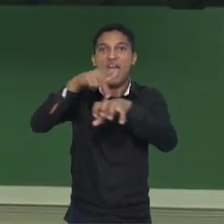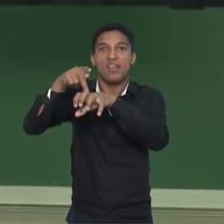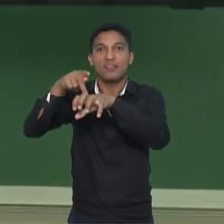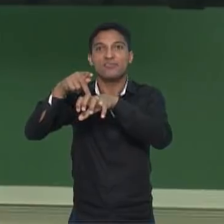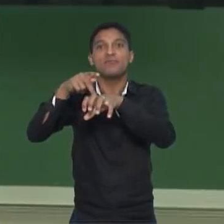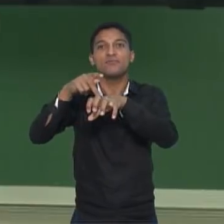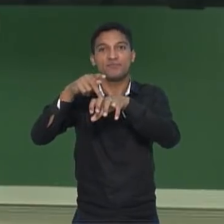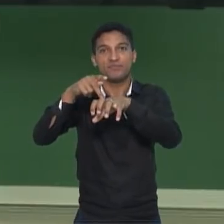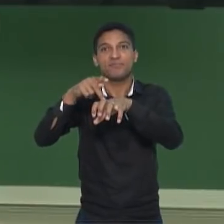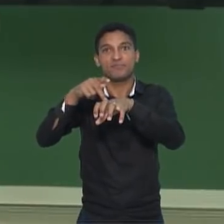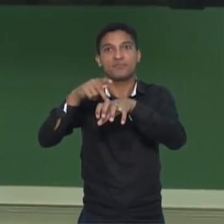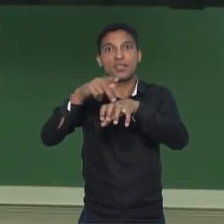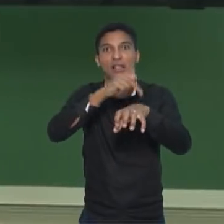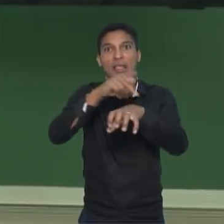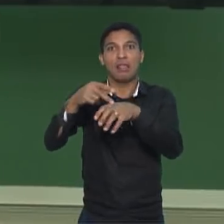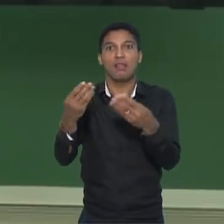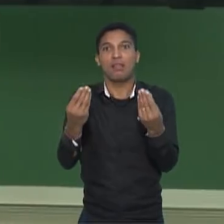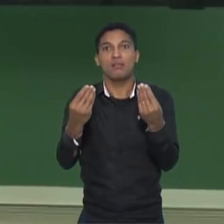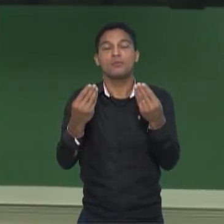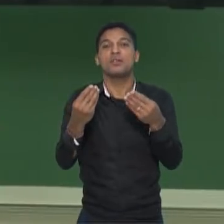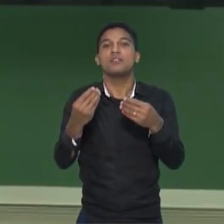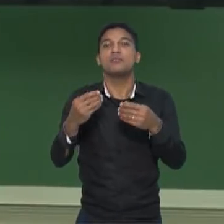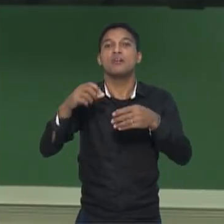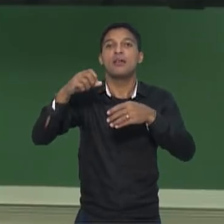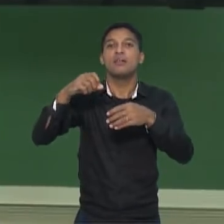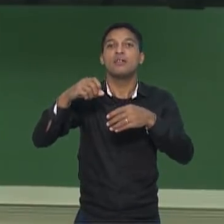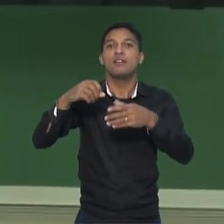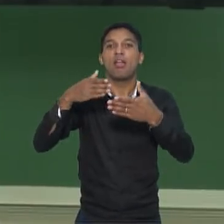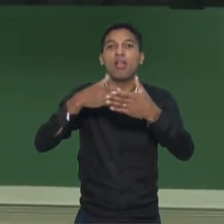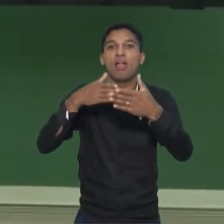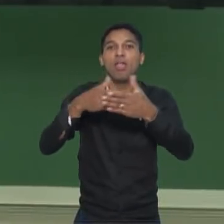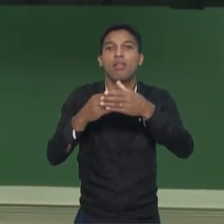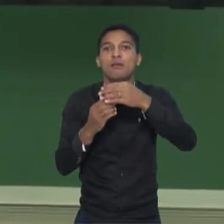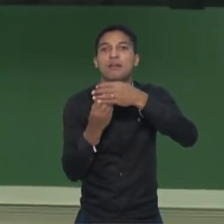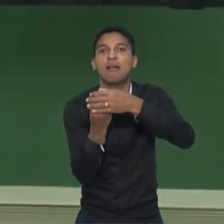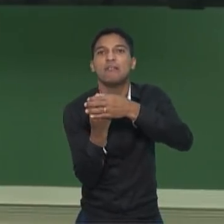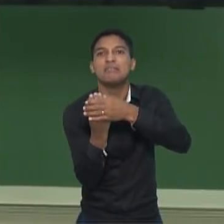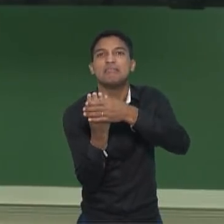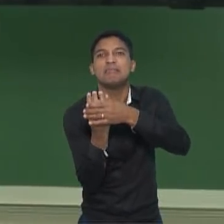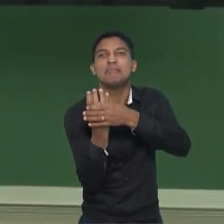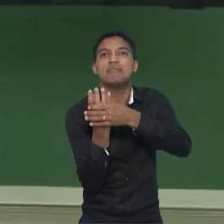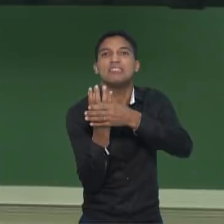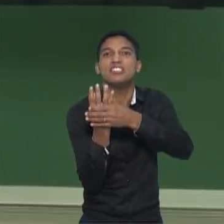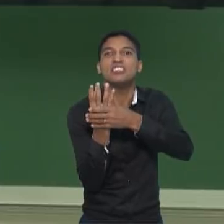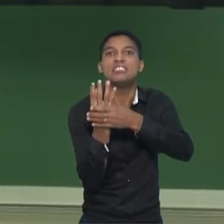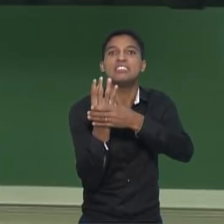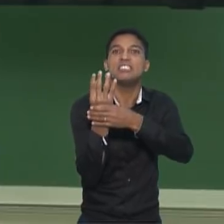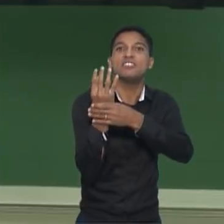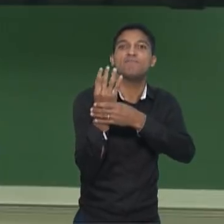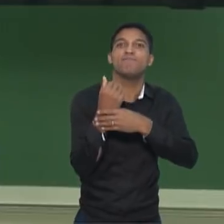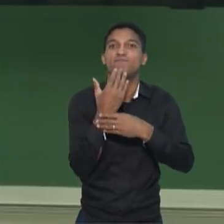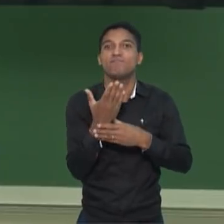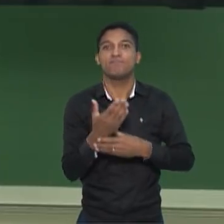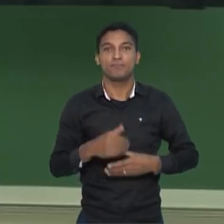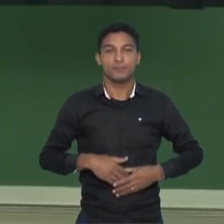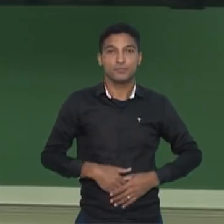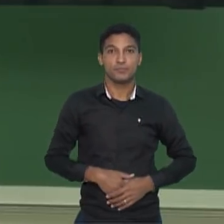grandes partículas rochosas que dificultam o crescimento da planta. Vamos ao próximo exercício?